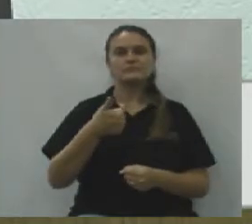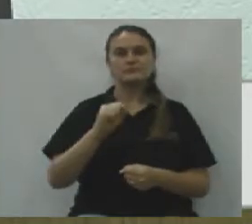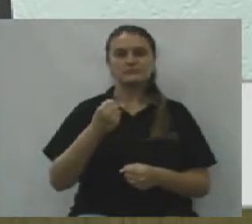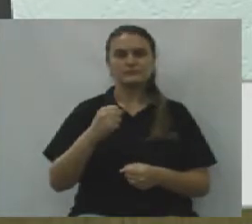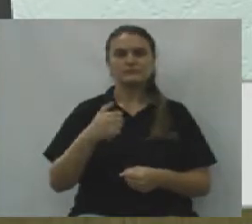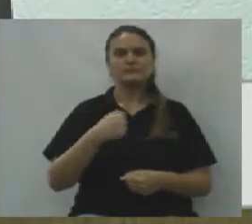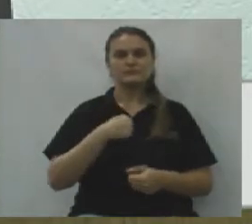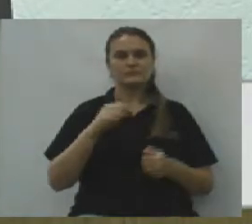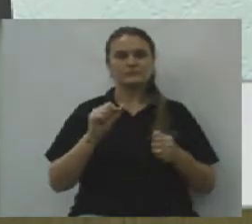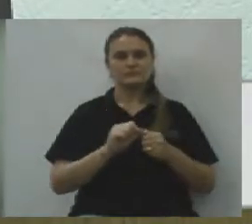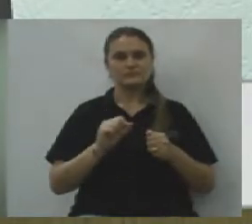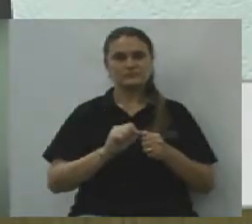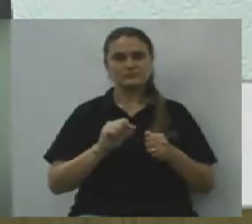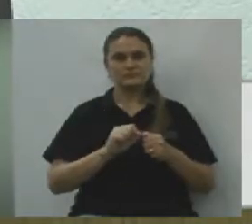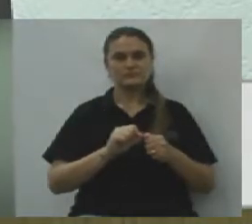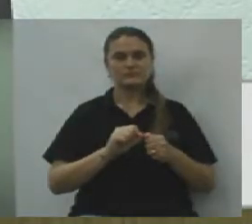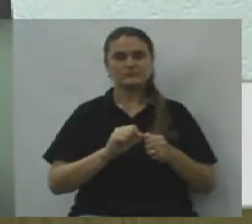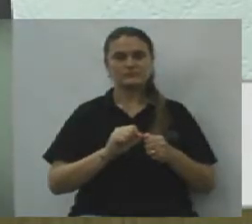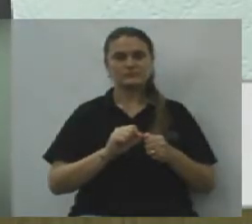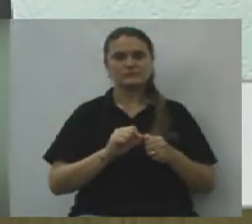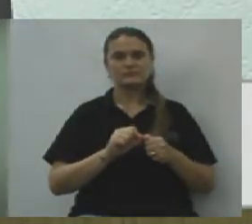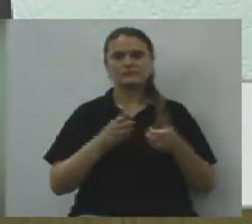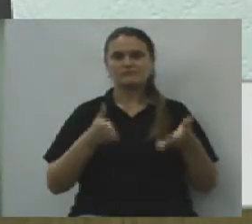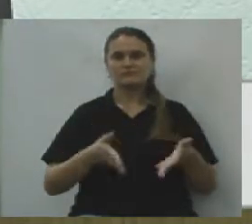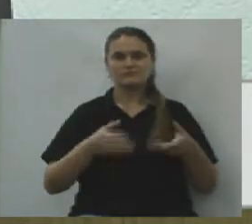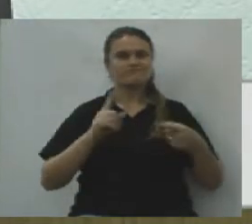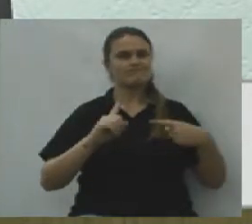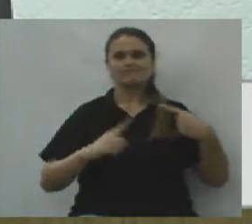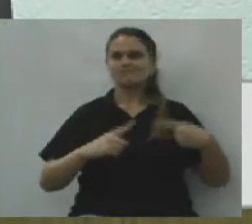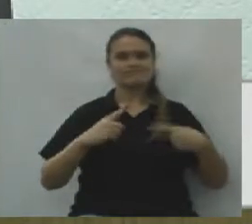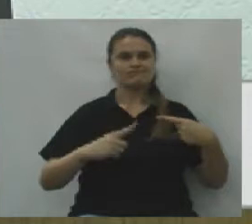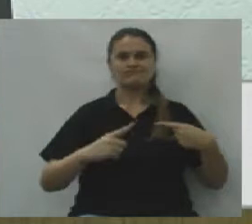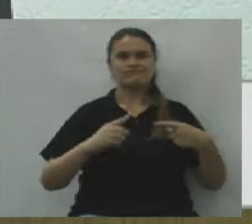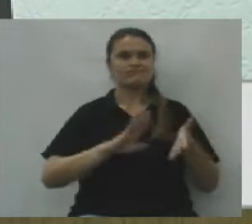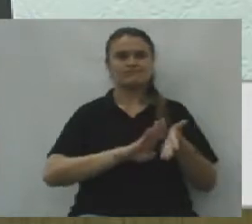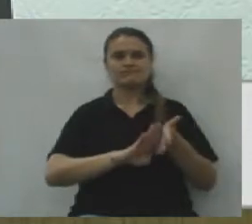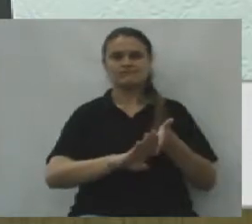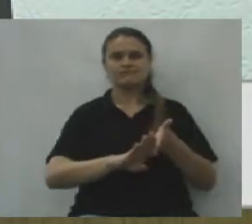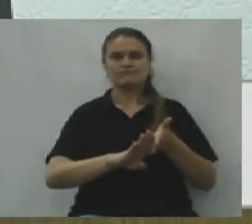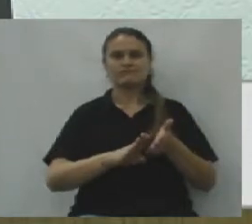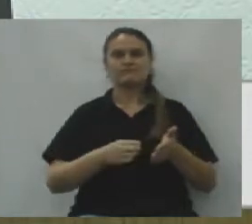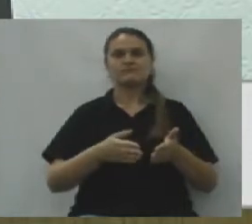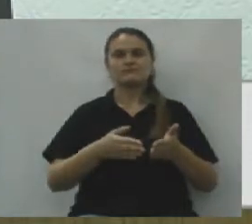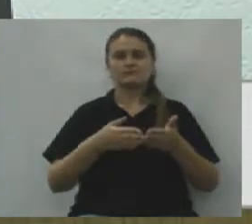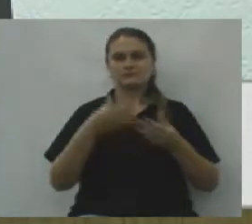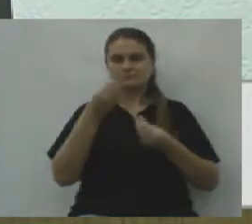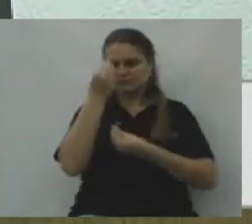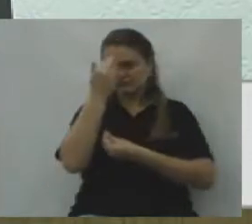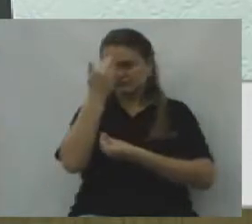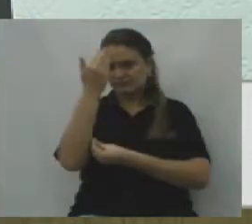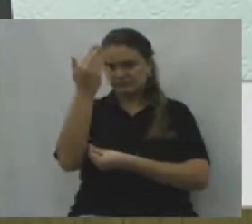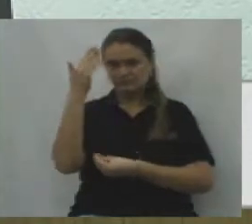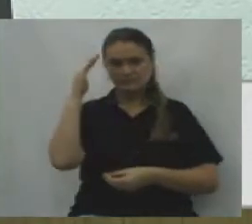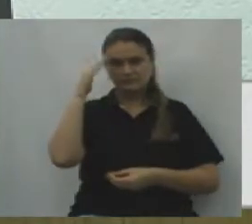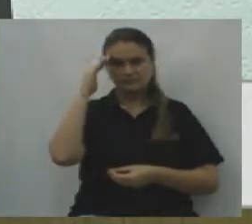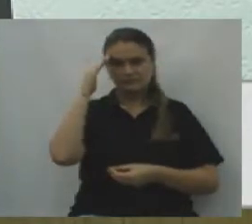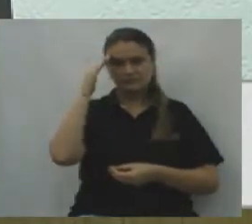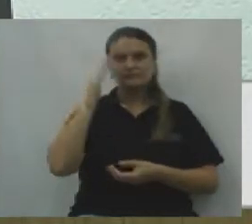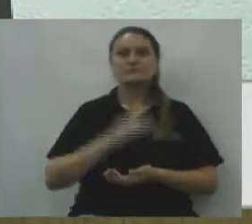2/2018, de minha autoria, do expediente. Sem mais, para o momento, desde já agradeço pela